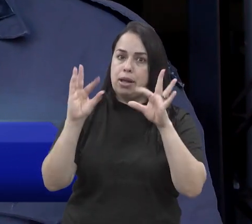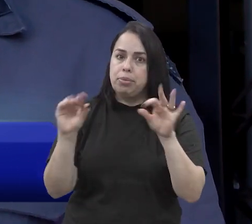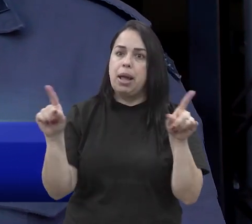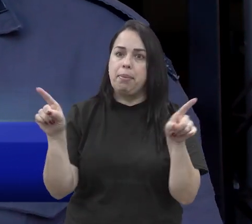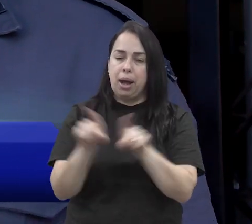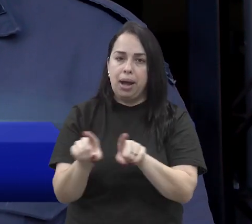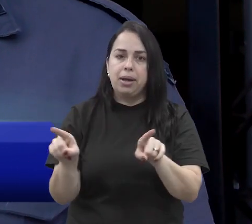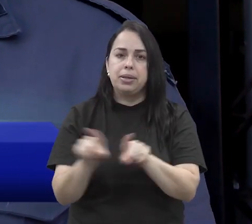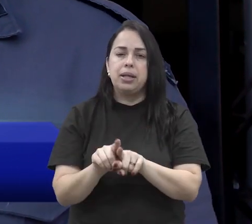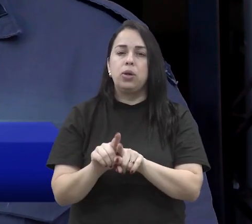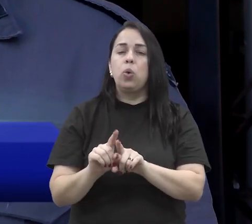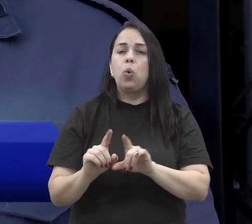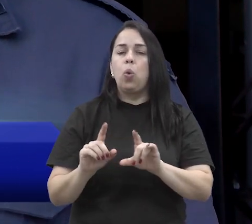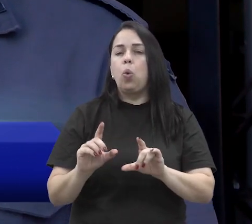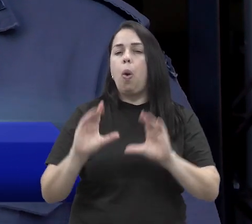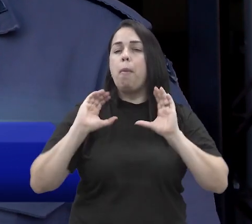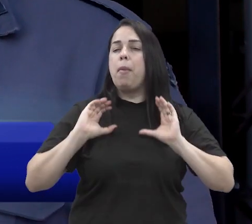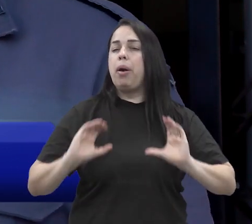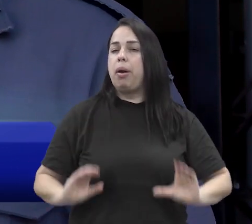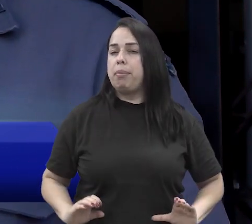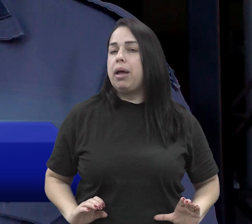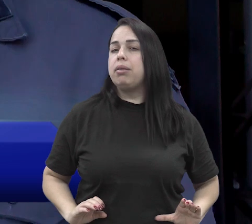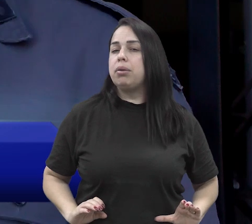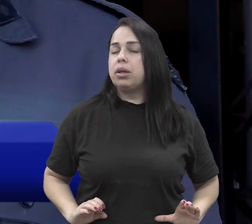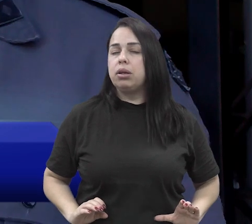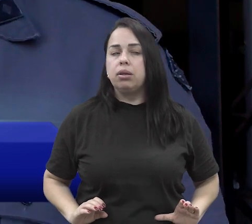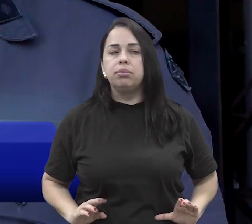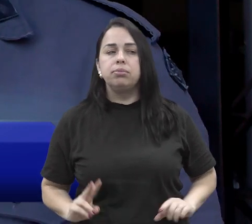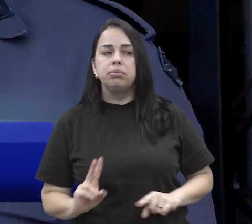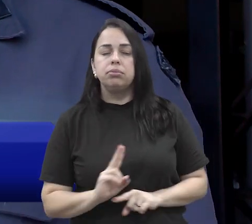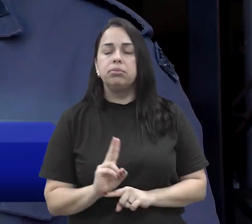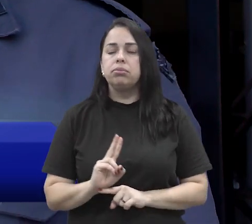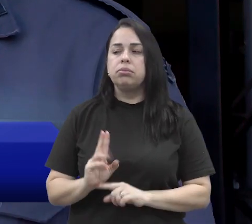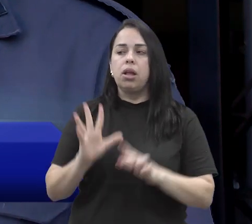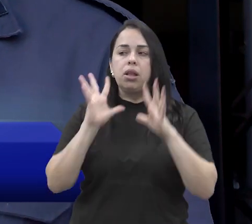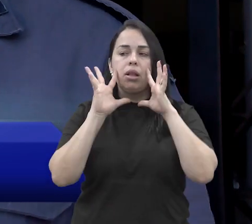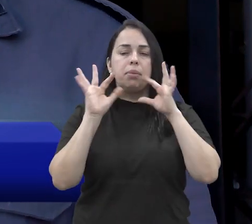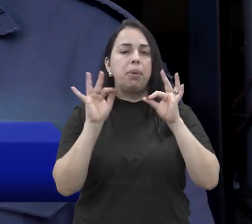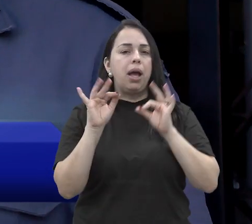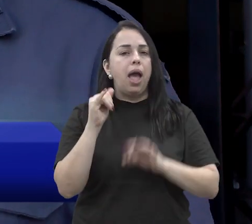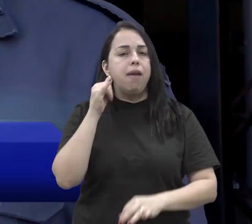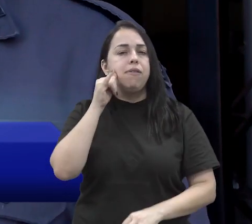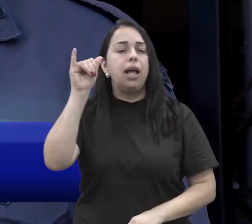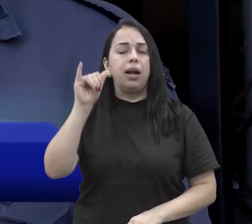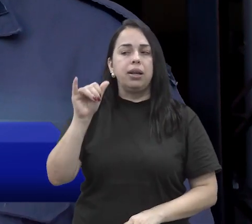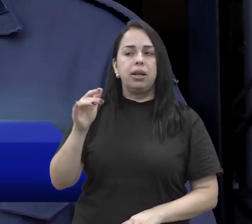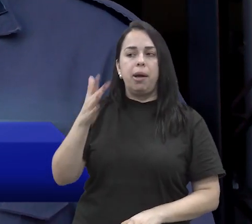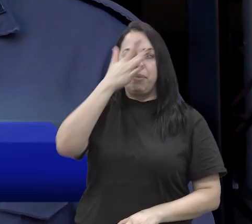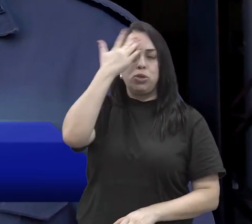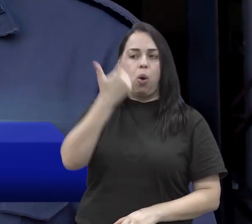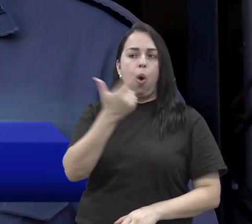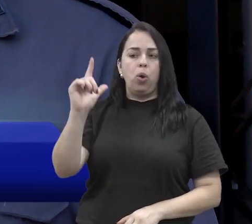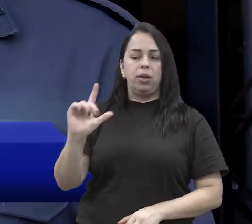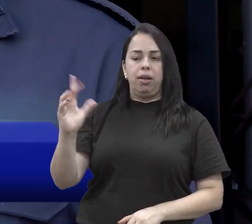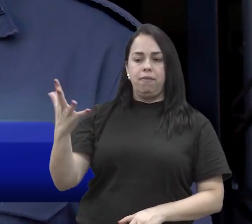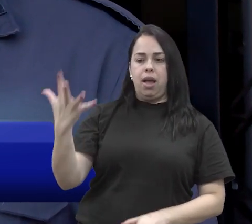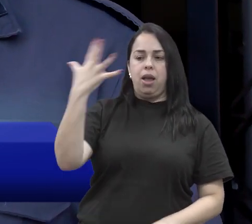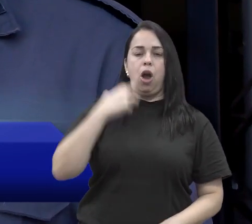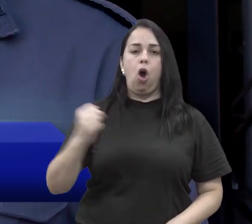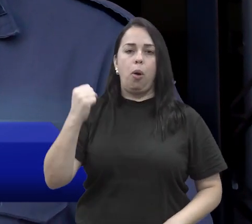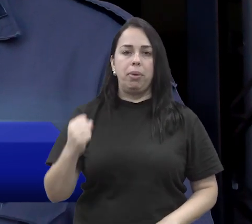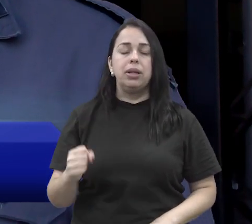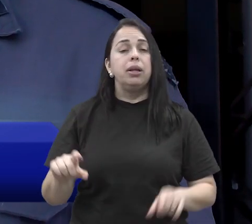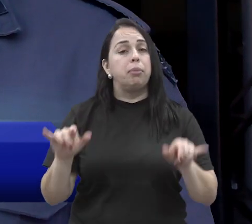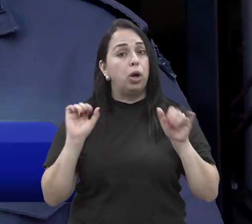também esse comportamento preventivo para evitar, assim, que sejam vítimas, né? É lógico, assim que